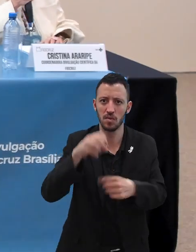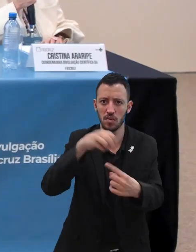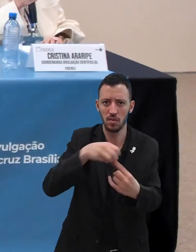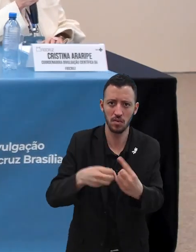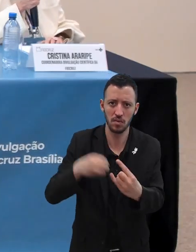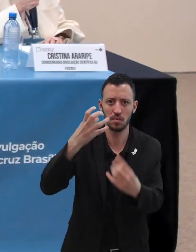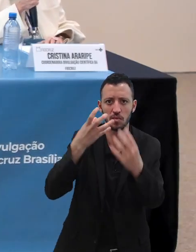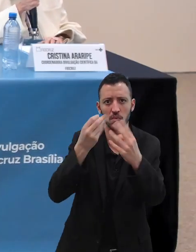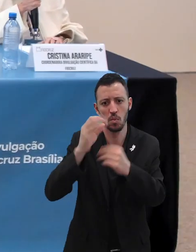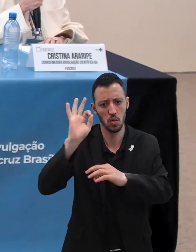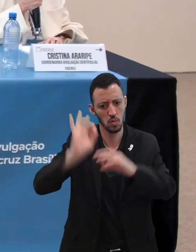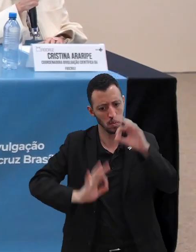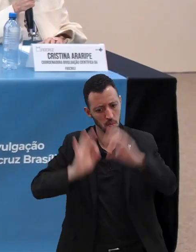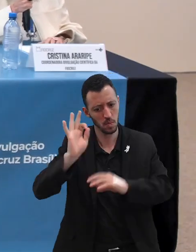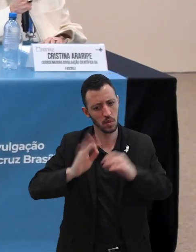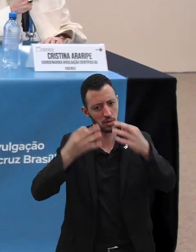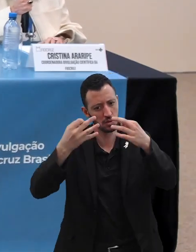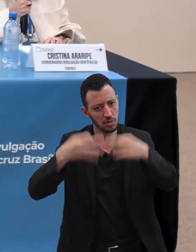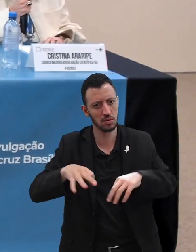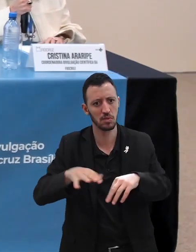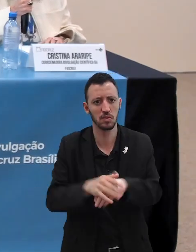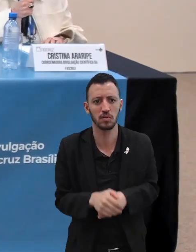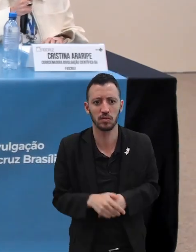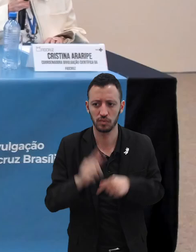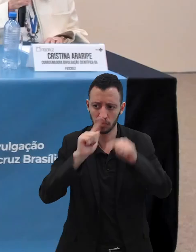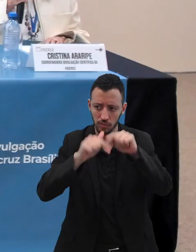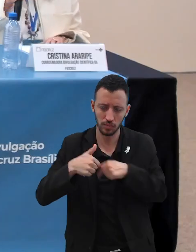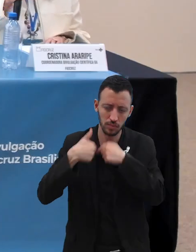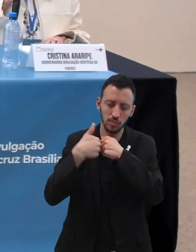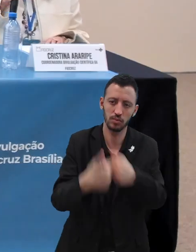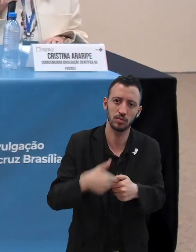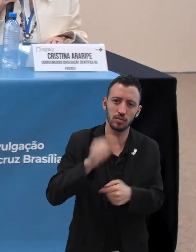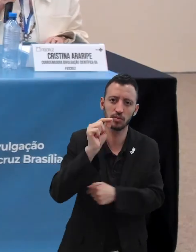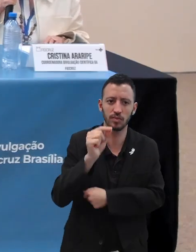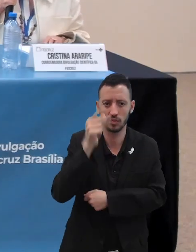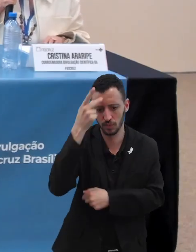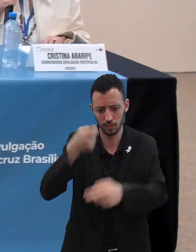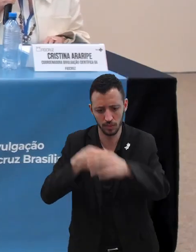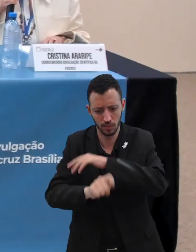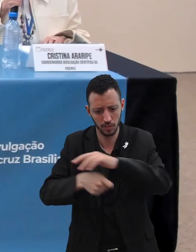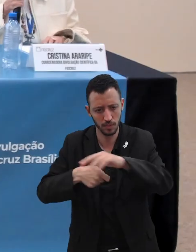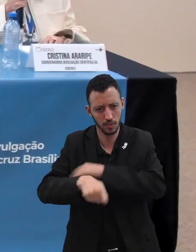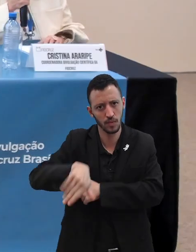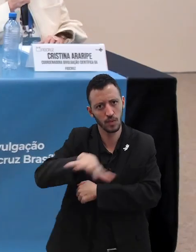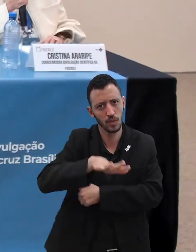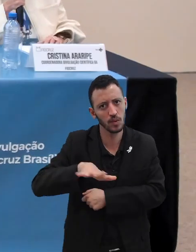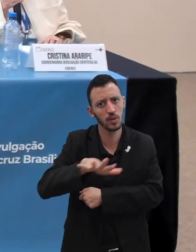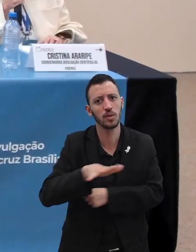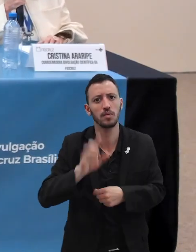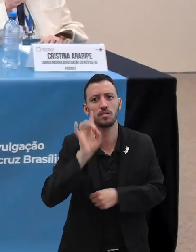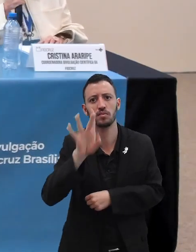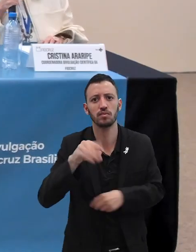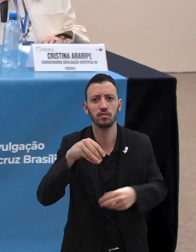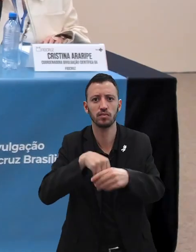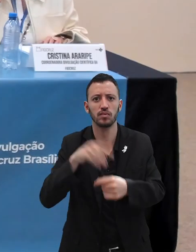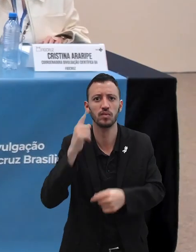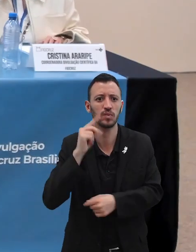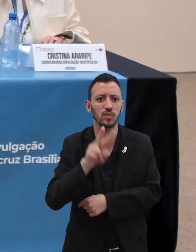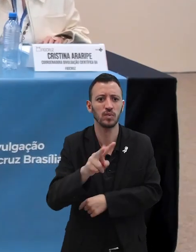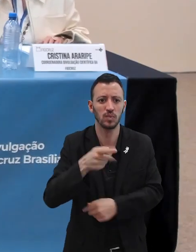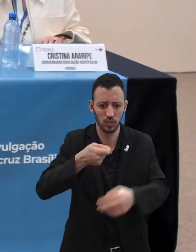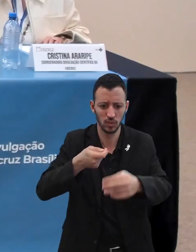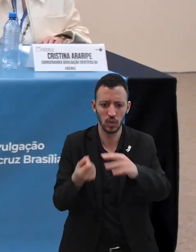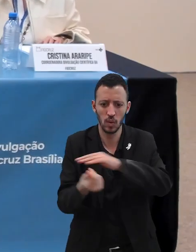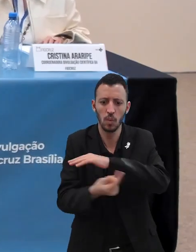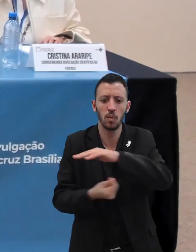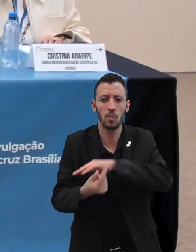Fiocruz, muito organizados, né, lutando para que os investimentos nessa área, inclusive via o Fundo